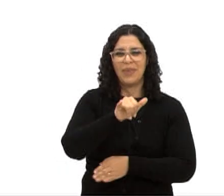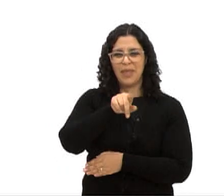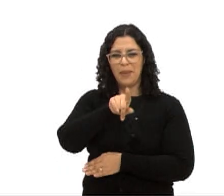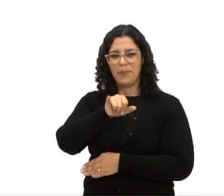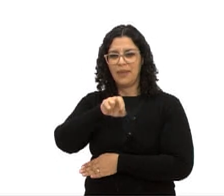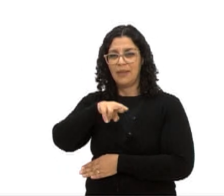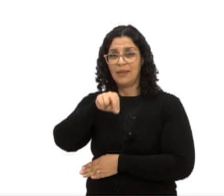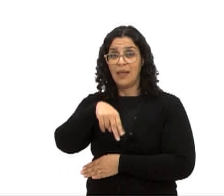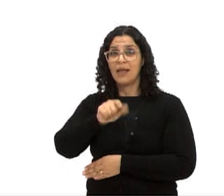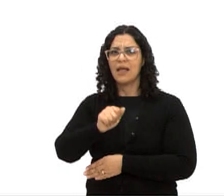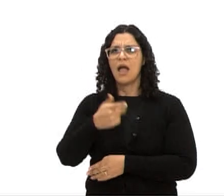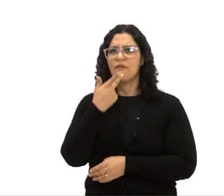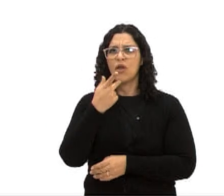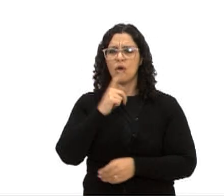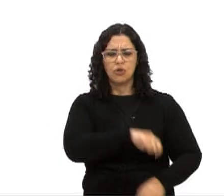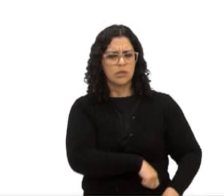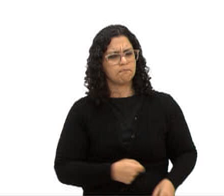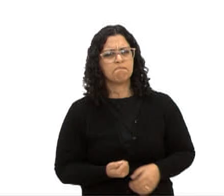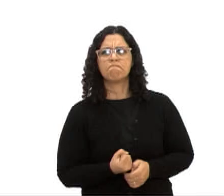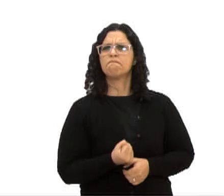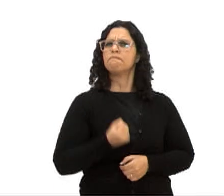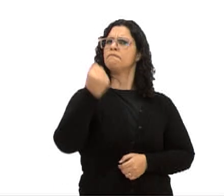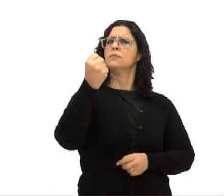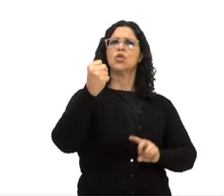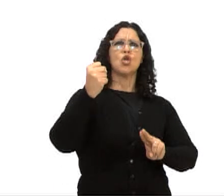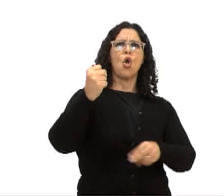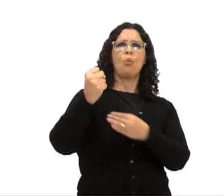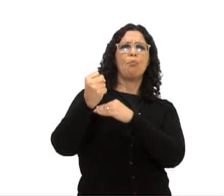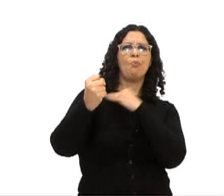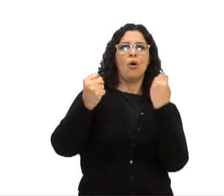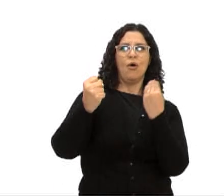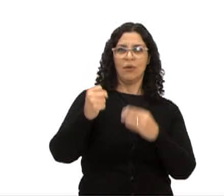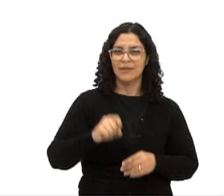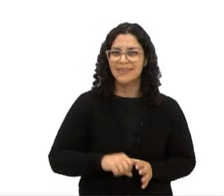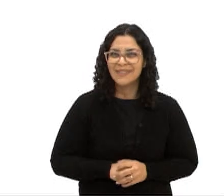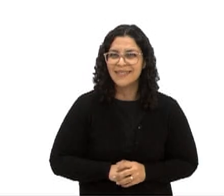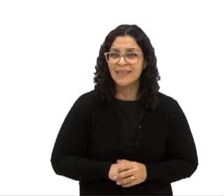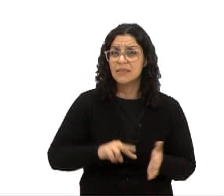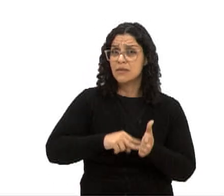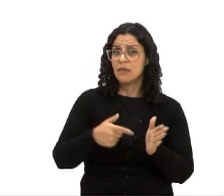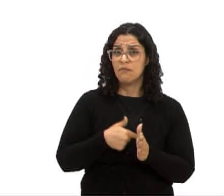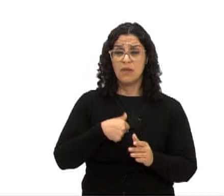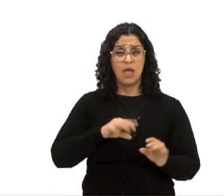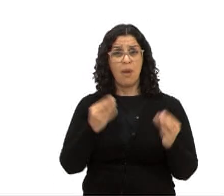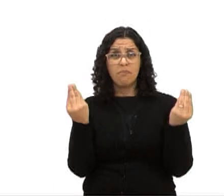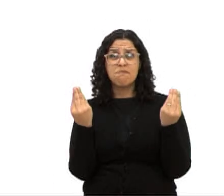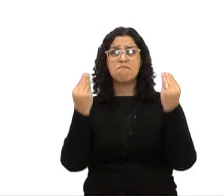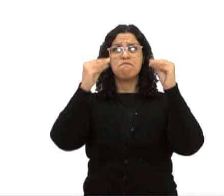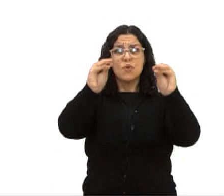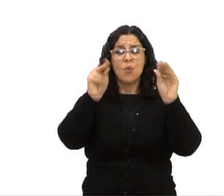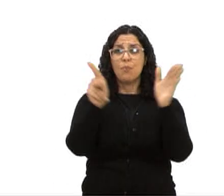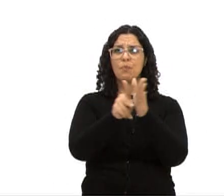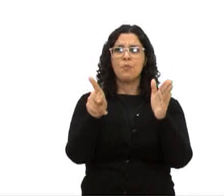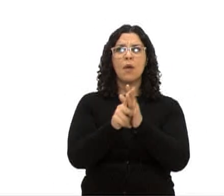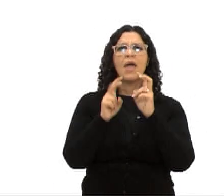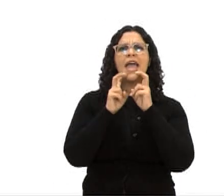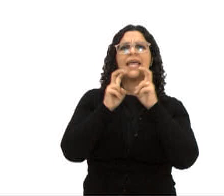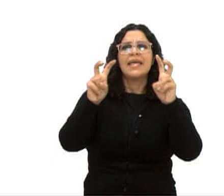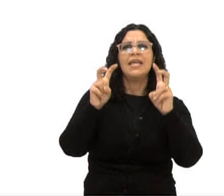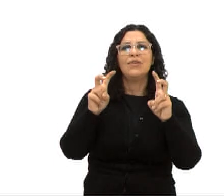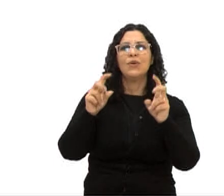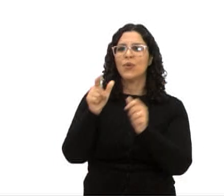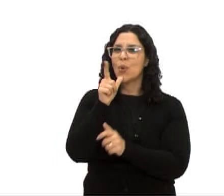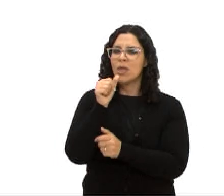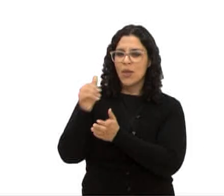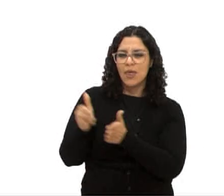grito: independência ou morte. Fato que ficou imortalizado e chamado de Grito do